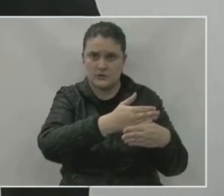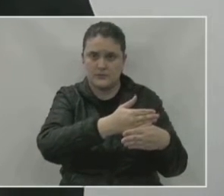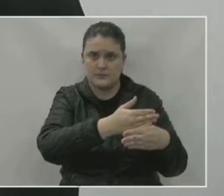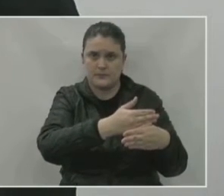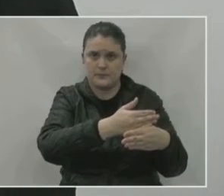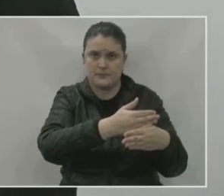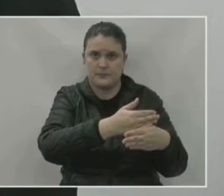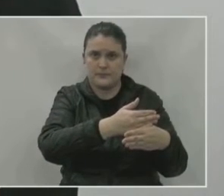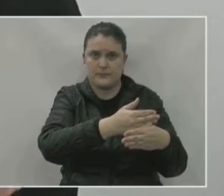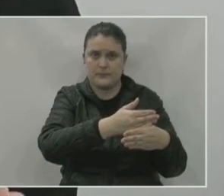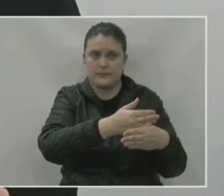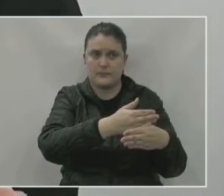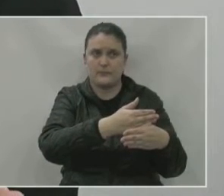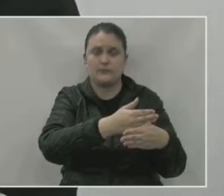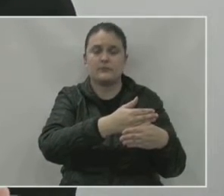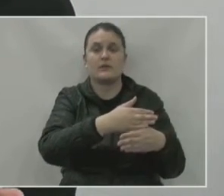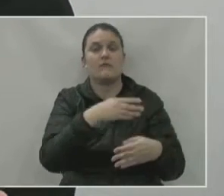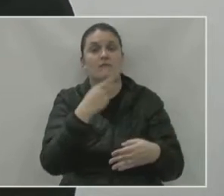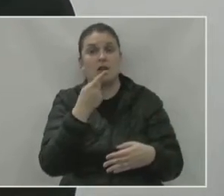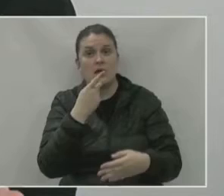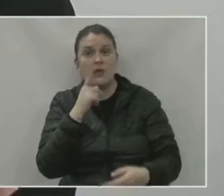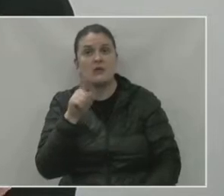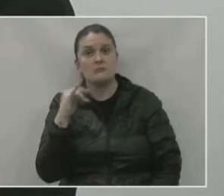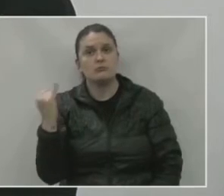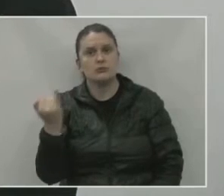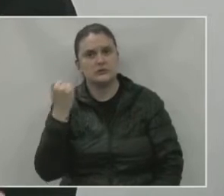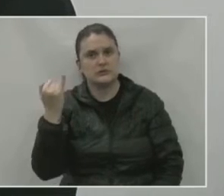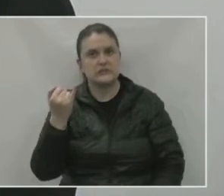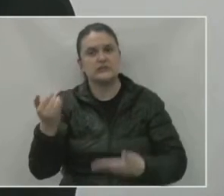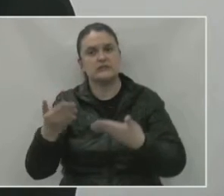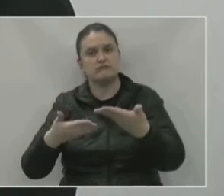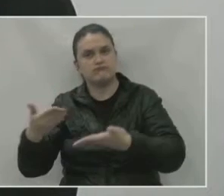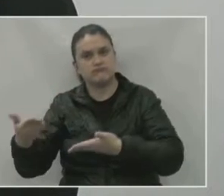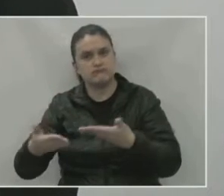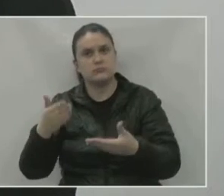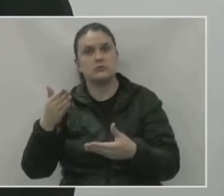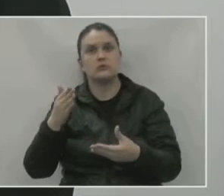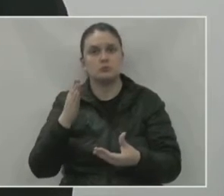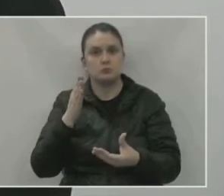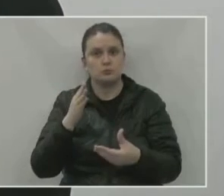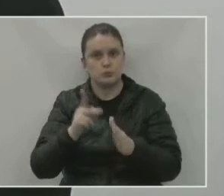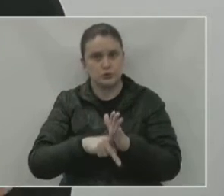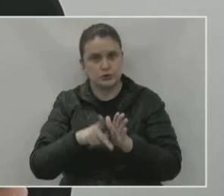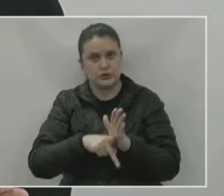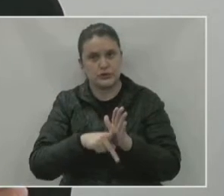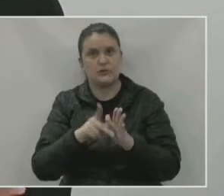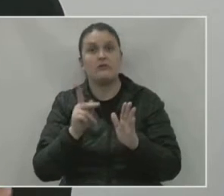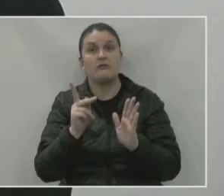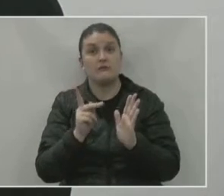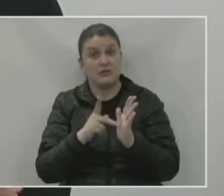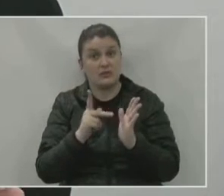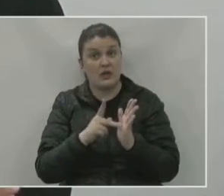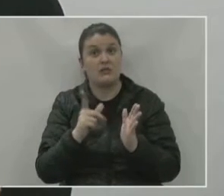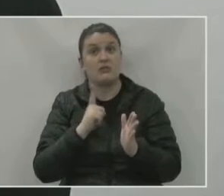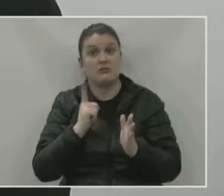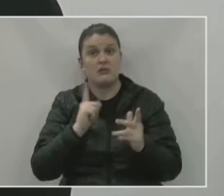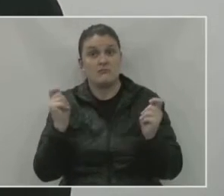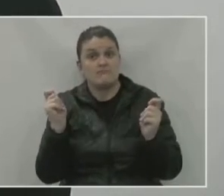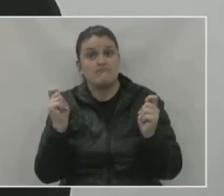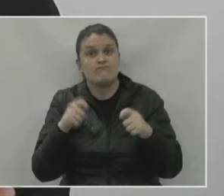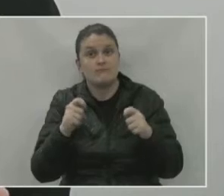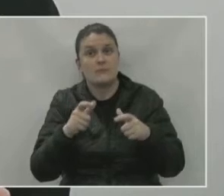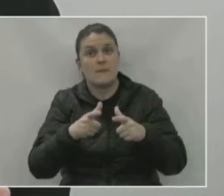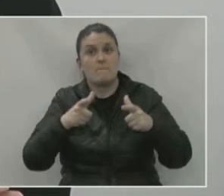Então, dizer da importância de tramitar esse projeto, de realmente ter uma condição